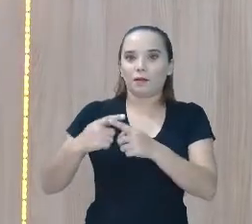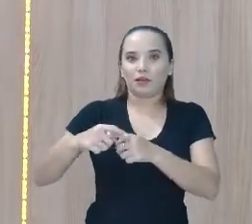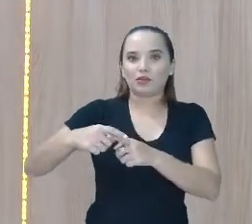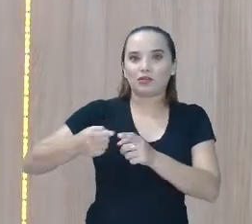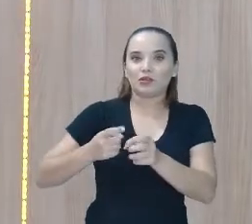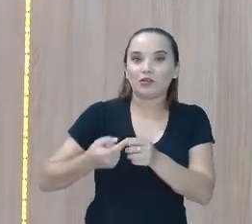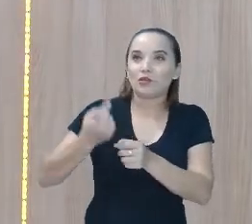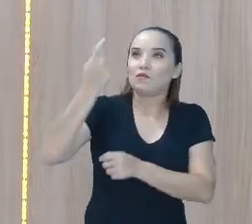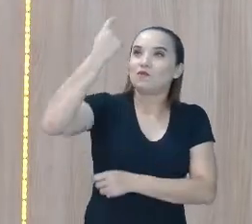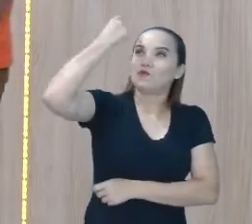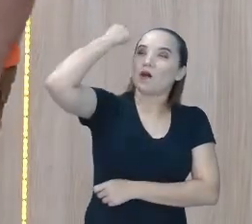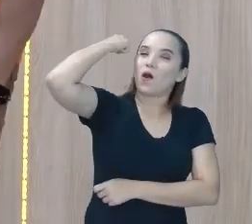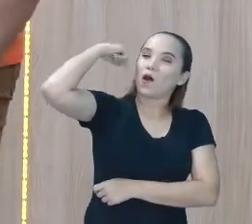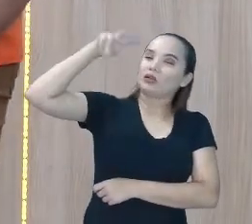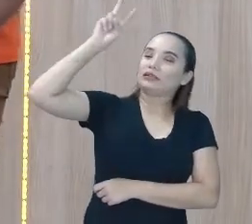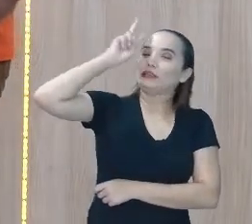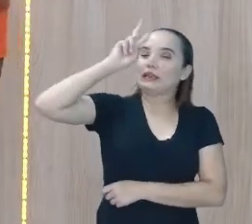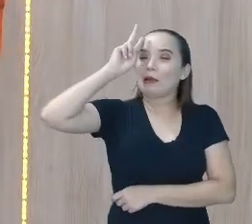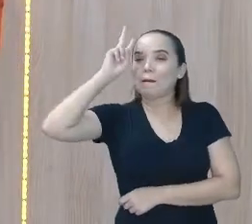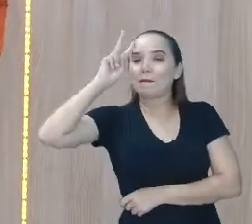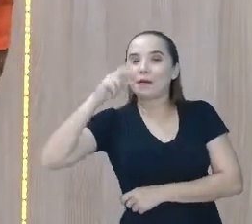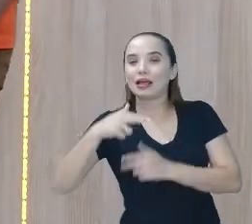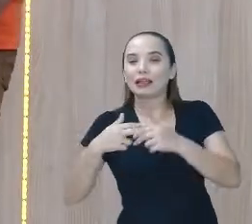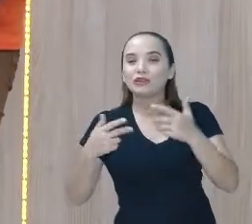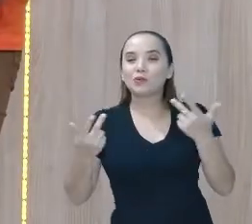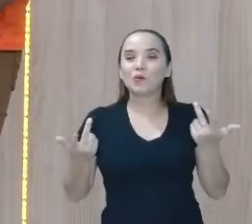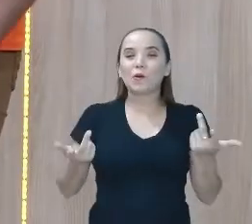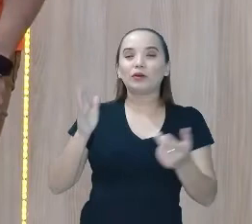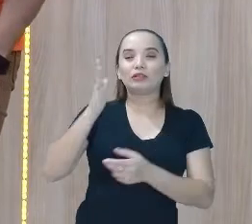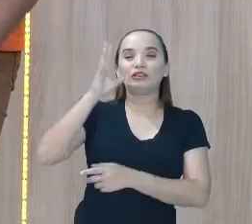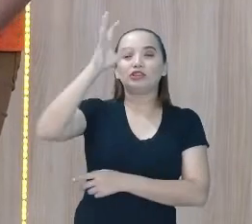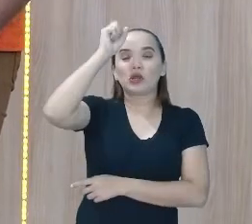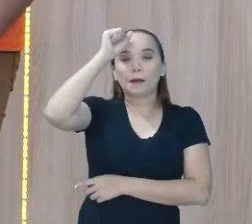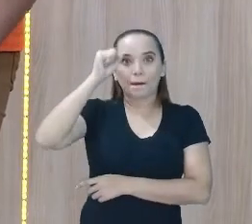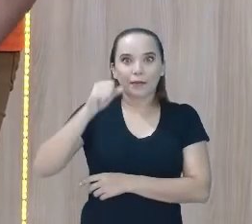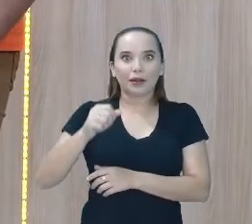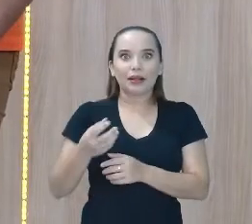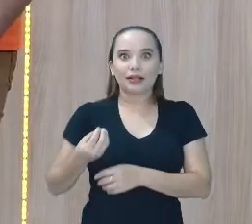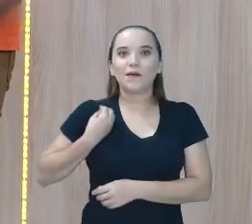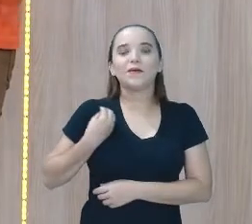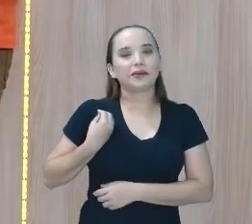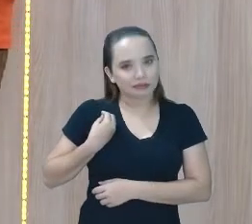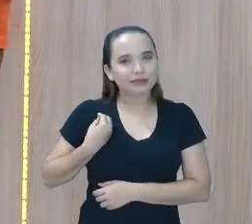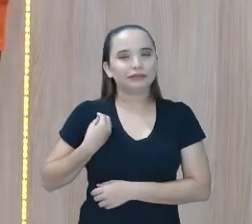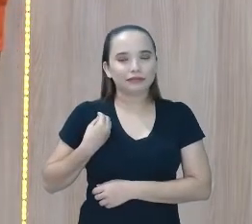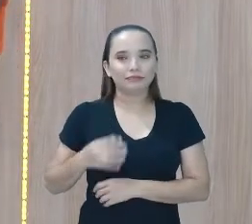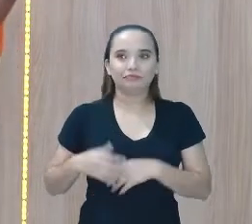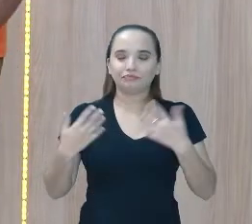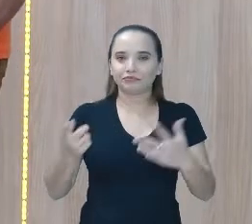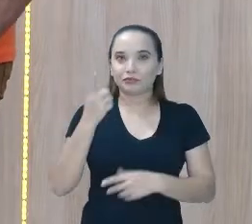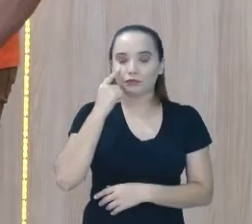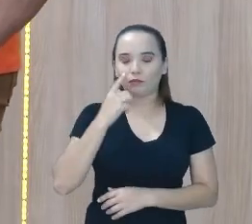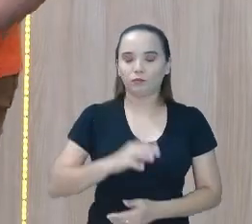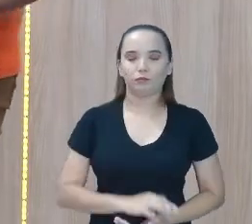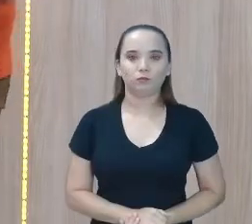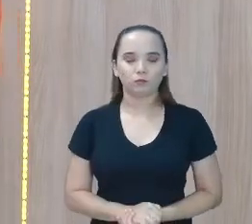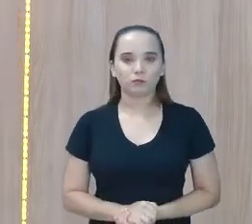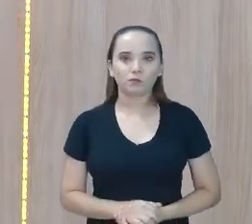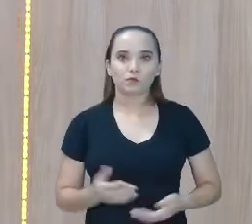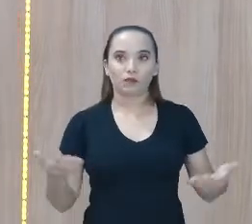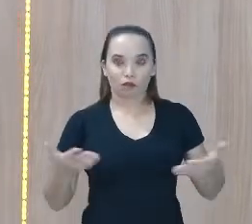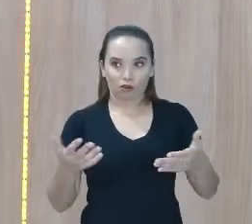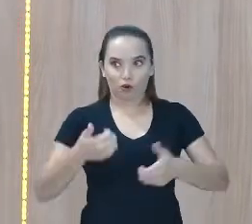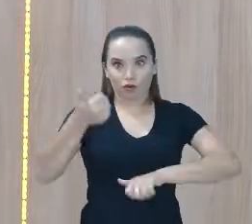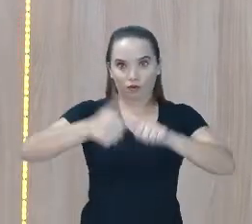relembrando também, né, algumas coisas que a gente aprendeu na nossa vida acadêmica. Vamos analisar, certo?